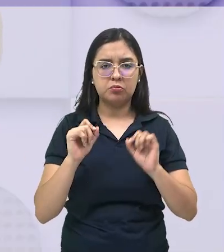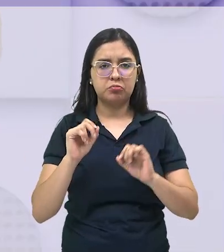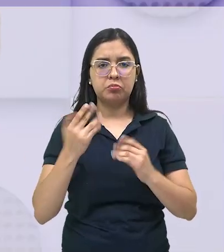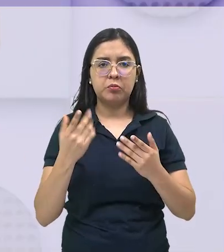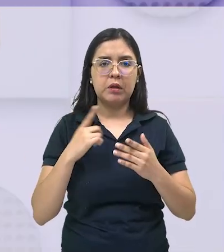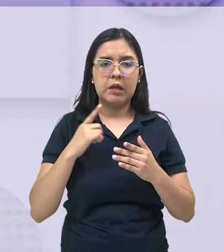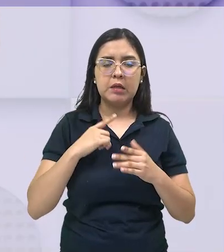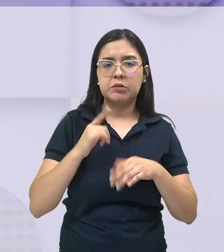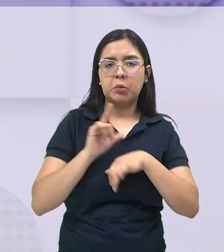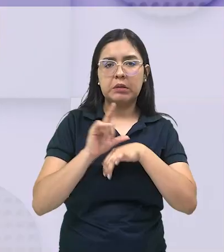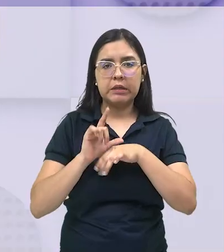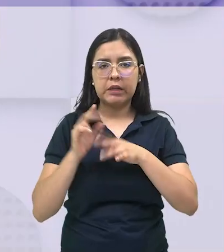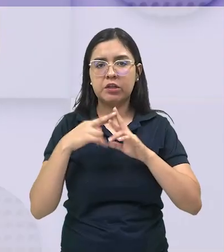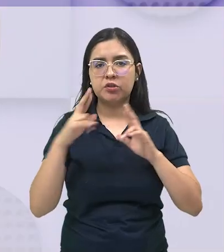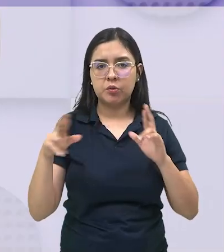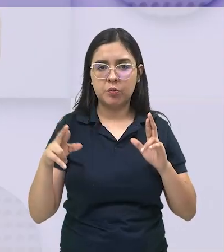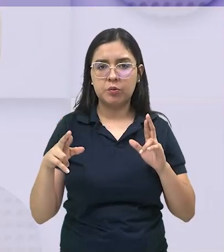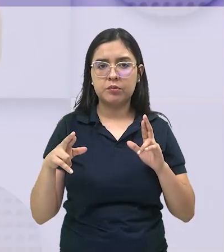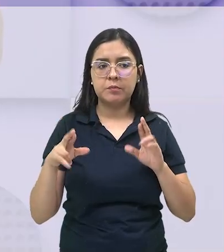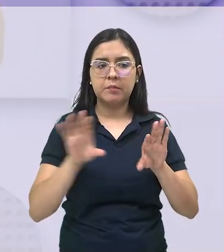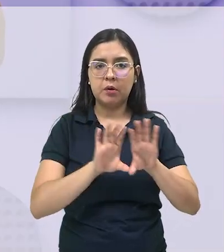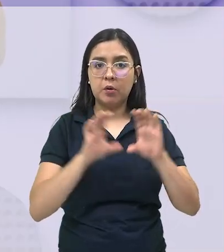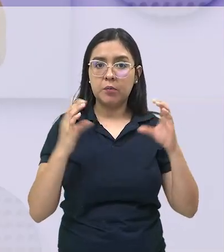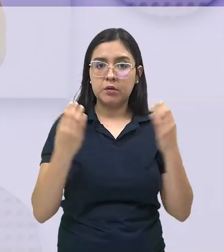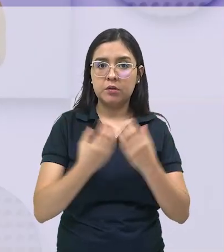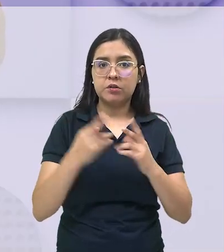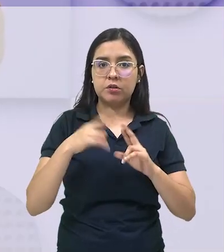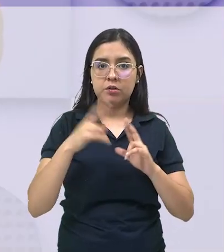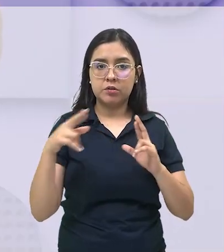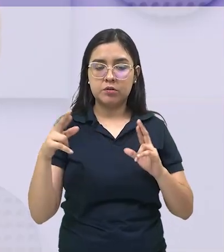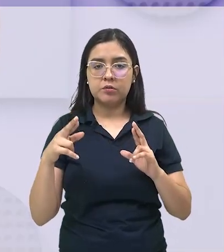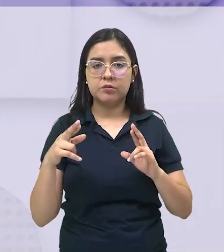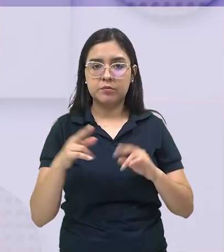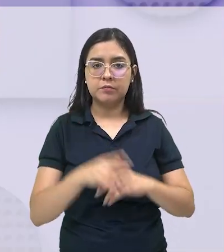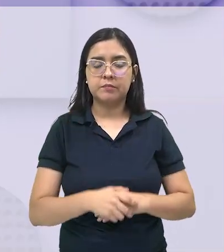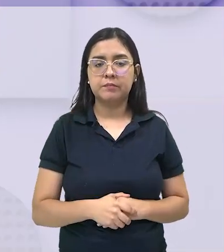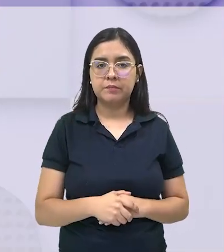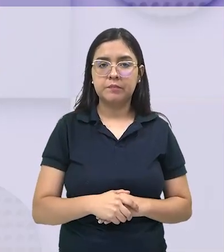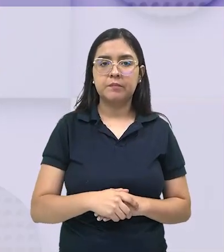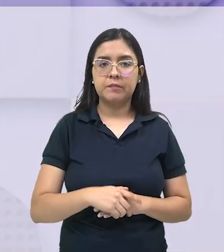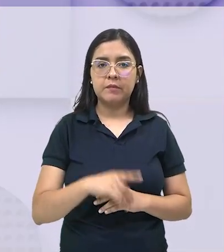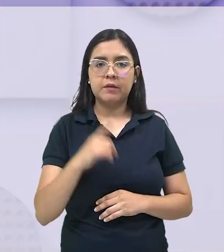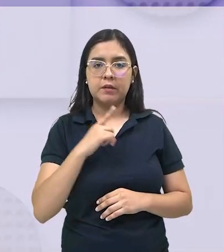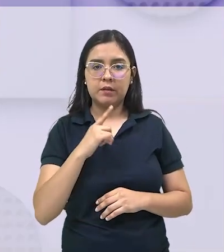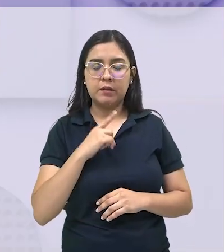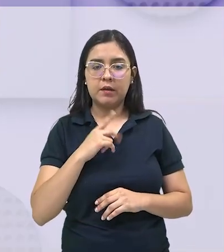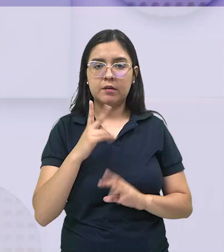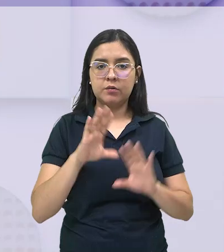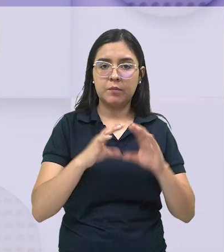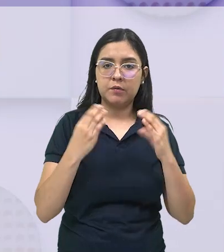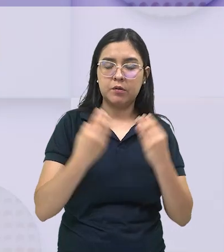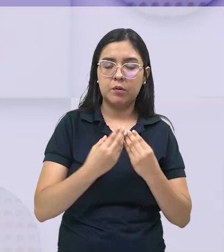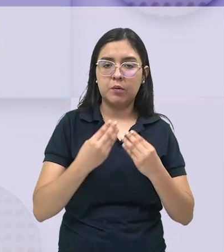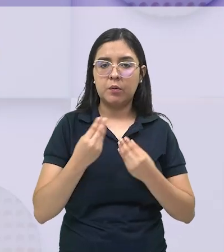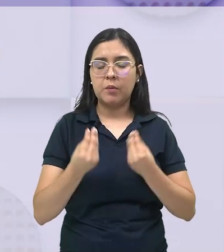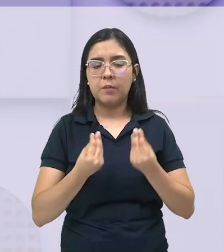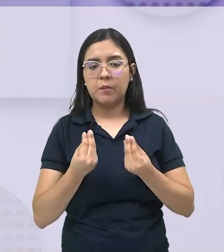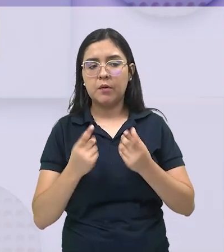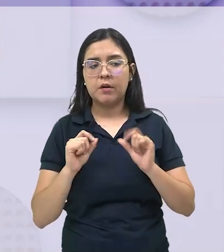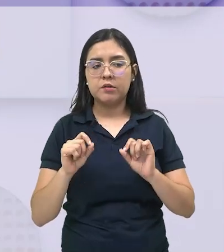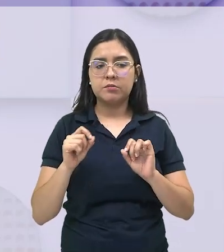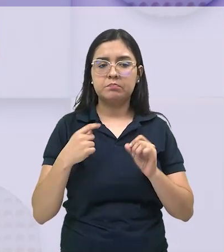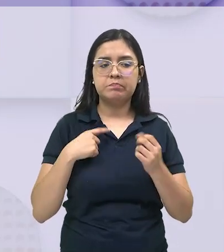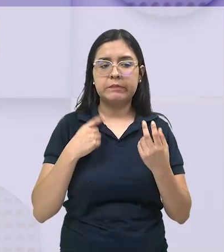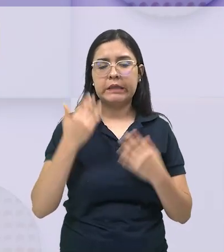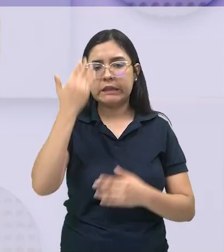religioso, para as comunidades religiosas que estão lá na sua comunidade, qual é a visão dela em relação à